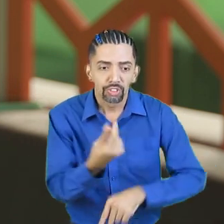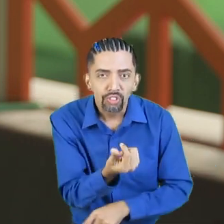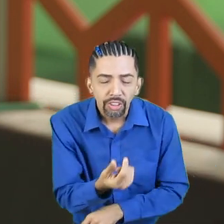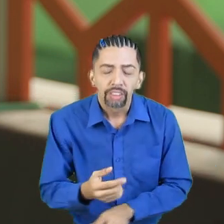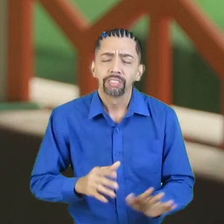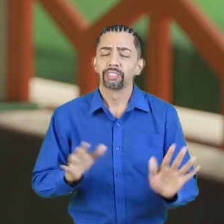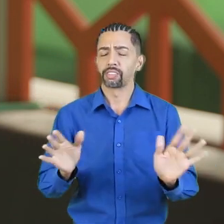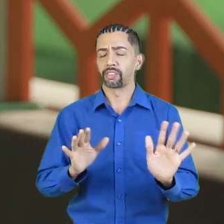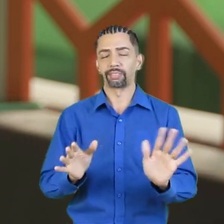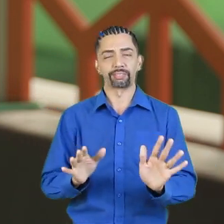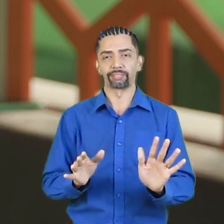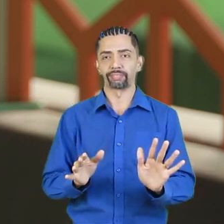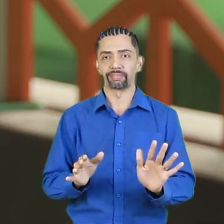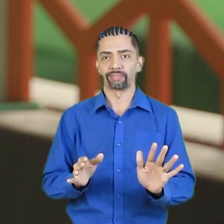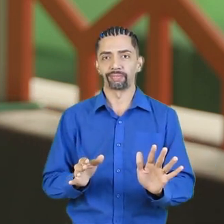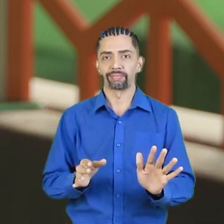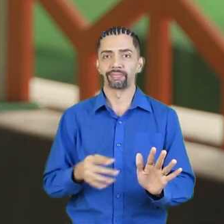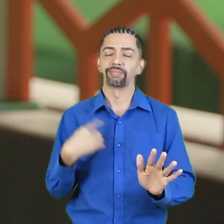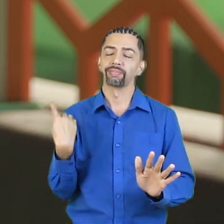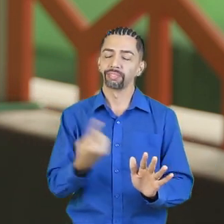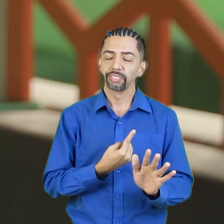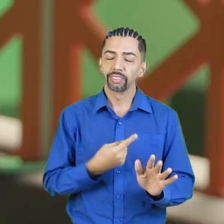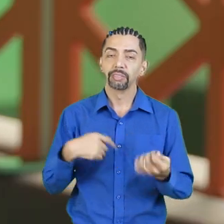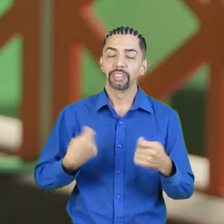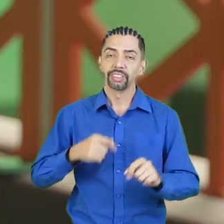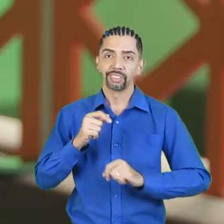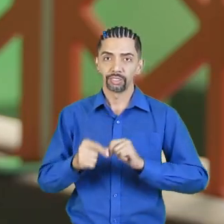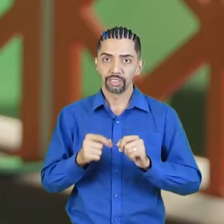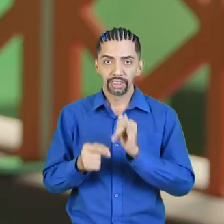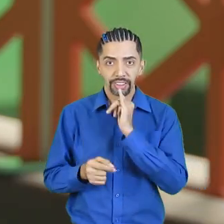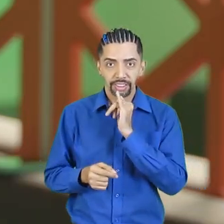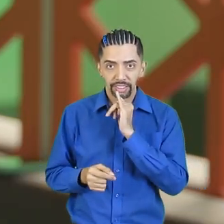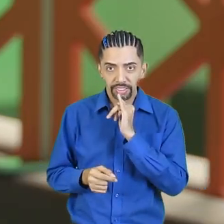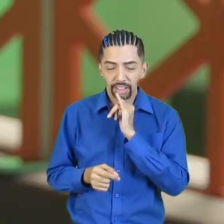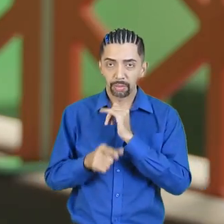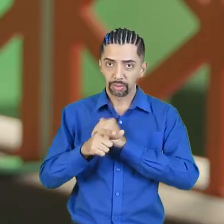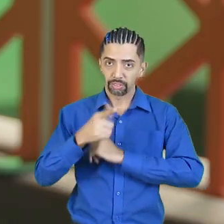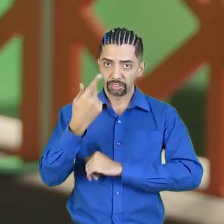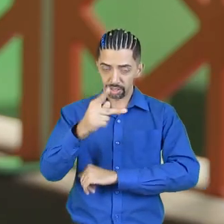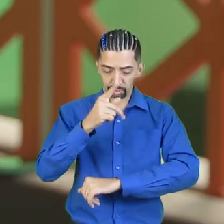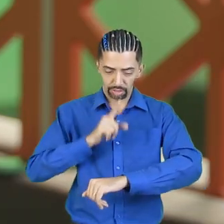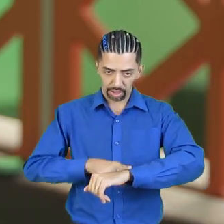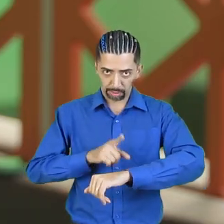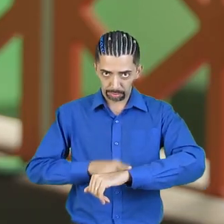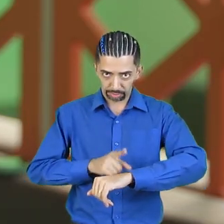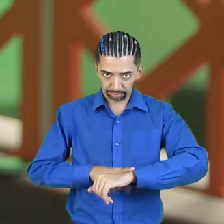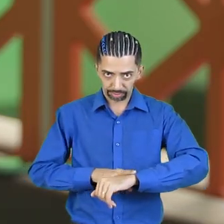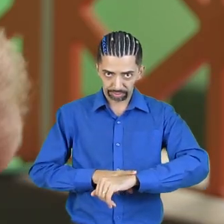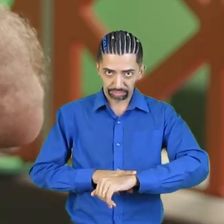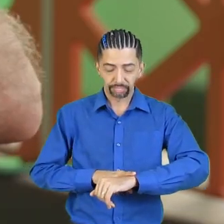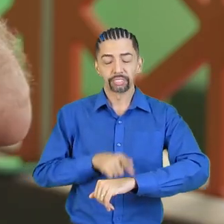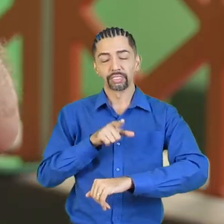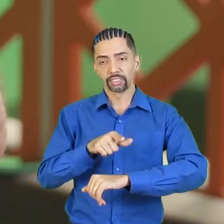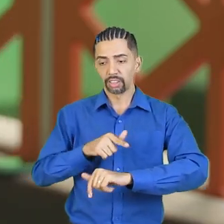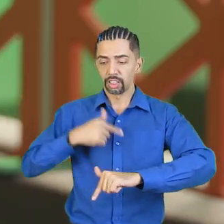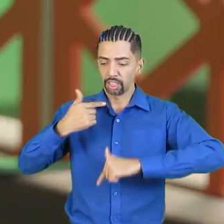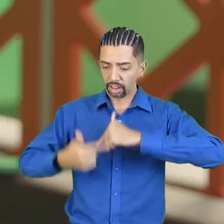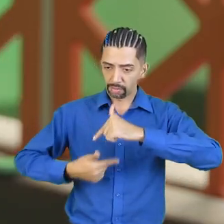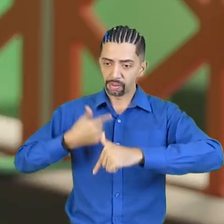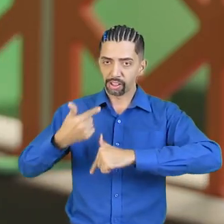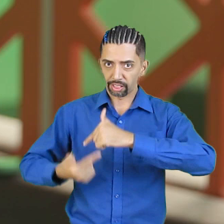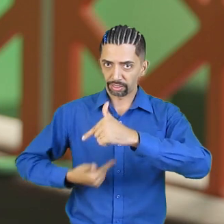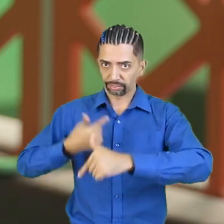ele é um meio. Assim como o trabalho é um meio. Então você tem o meio, que é o tempo, o trabalho, e o dinheiro